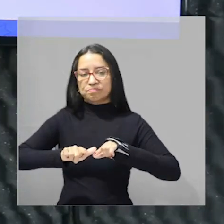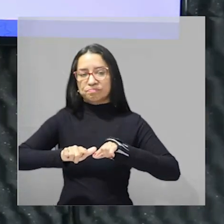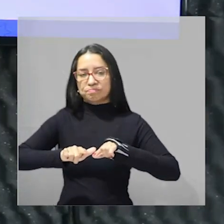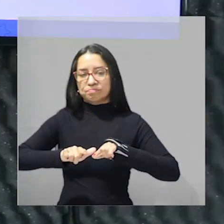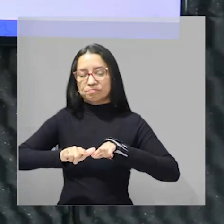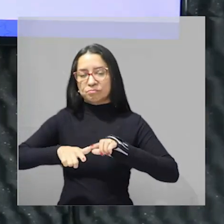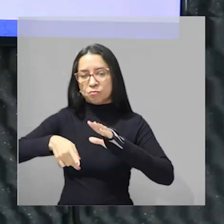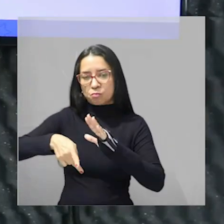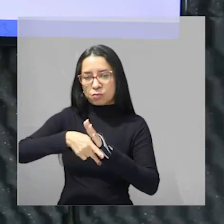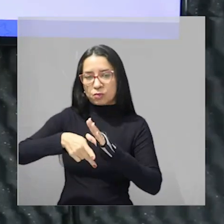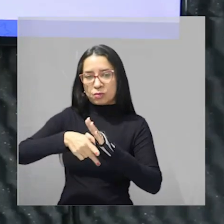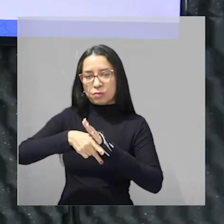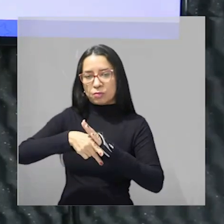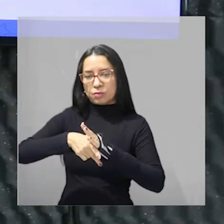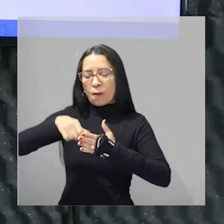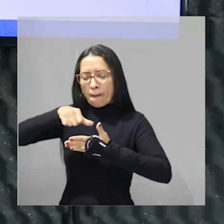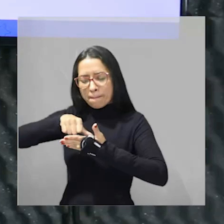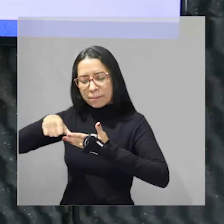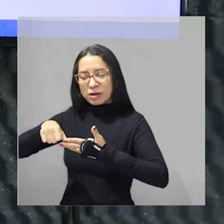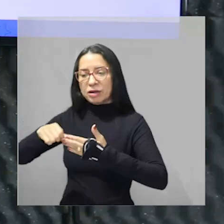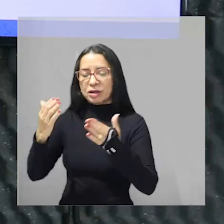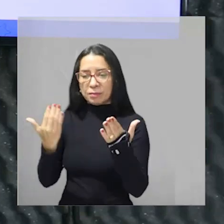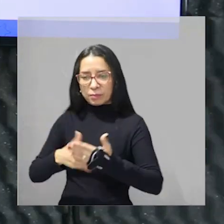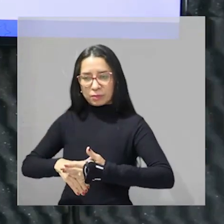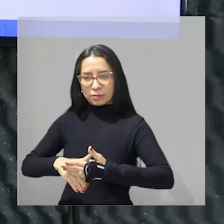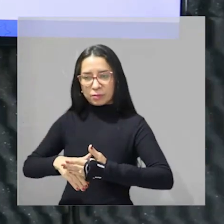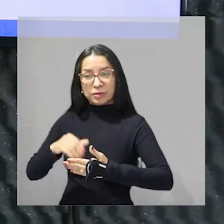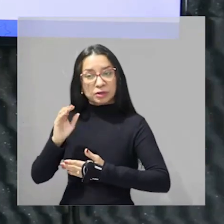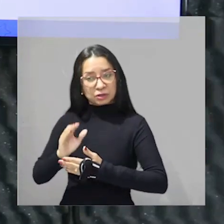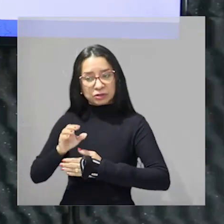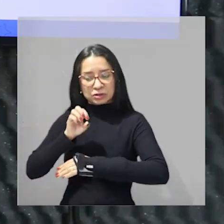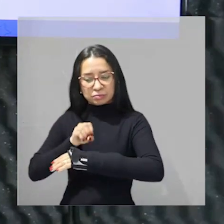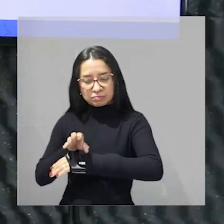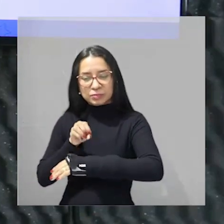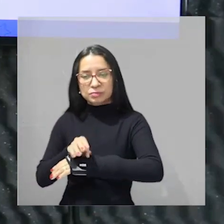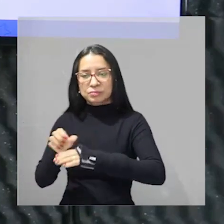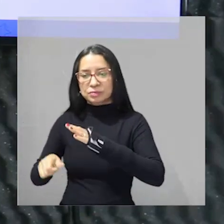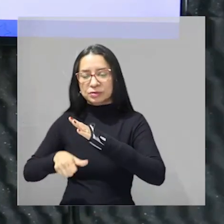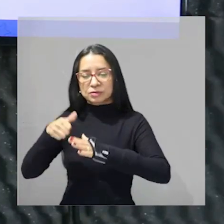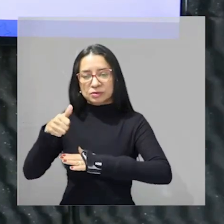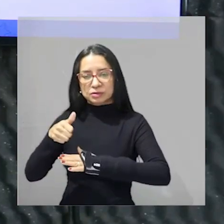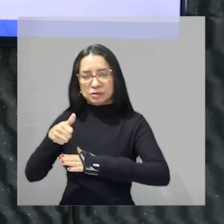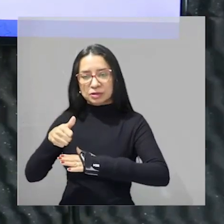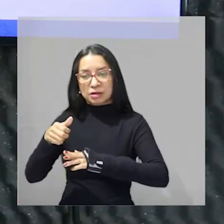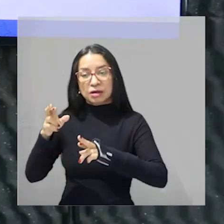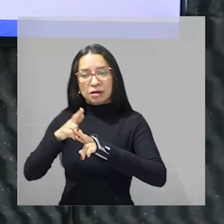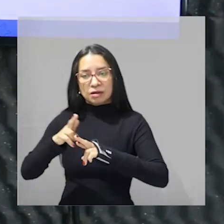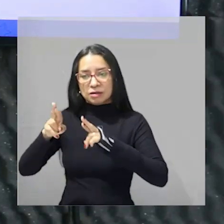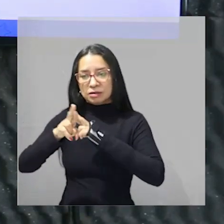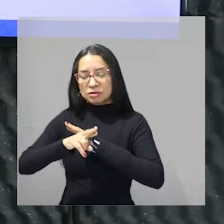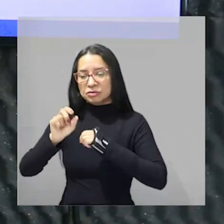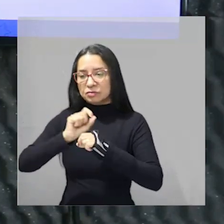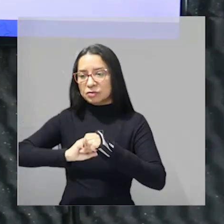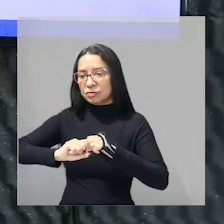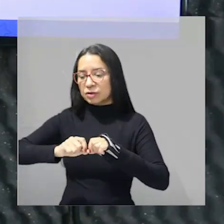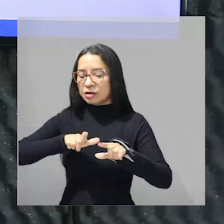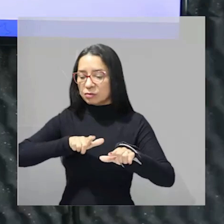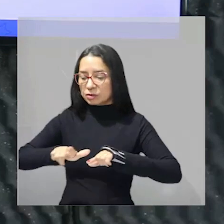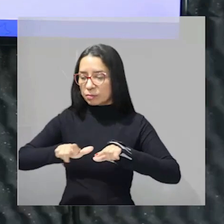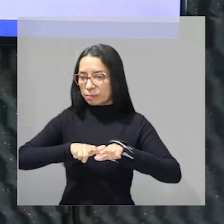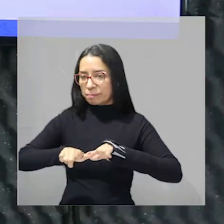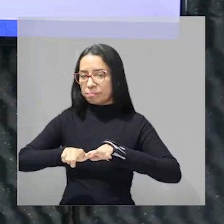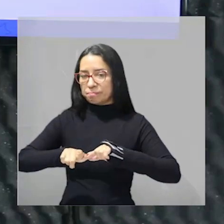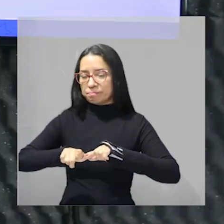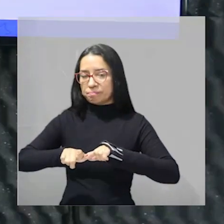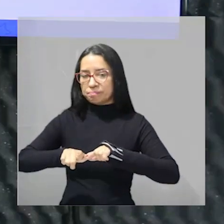provas. Risca a tua prova, marca. Ele já te deu a primeira dica. Tu sabe que é alguma coisa relativa à mão de obra. E a primeira coisa que ele te